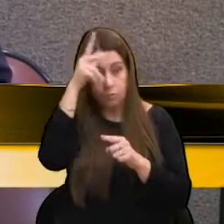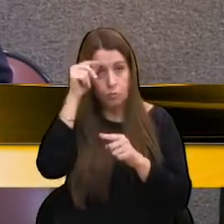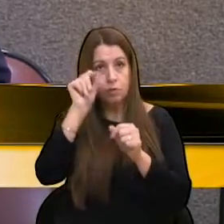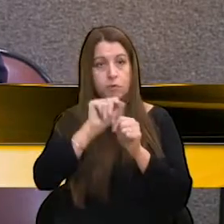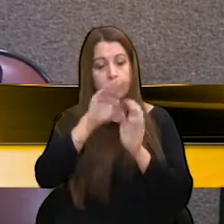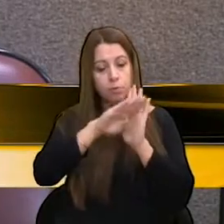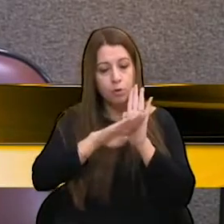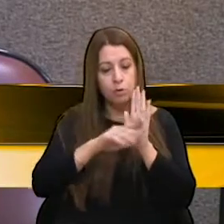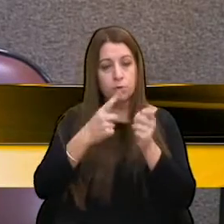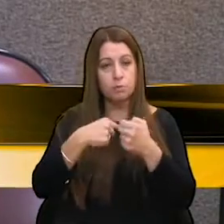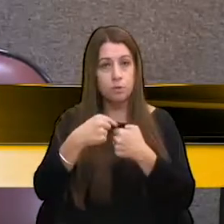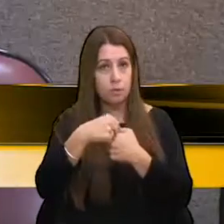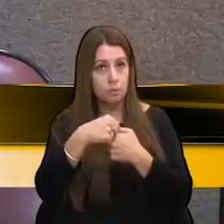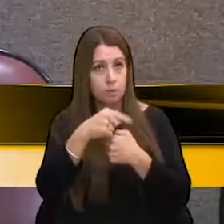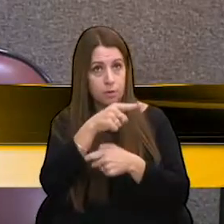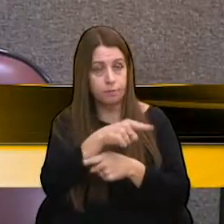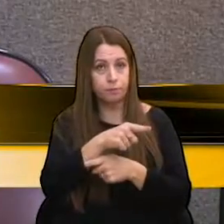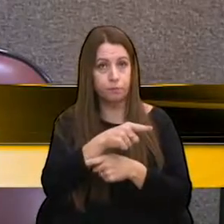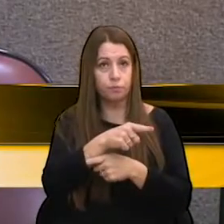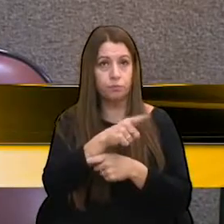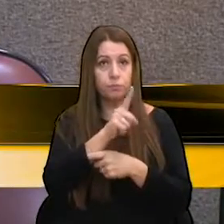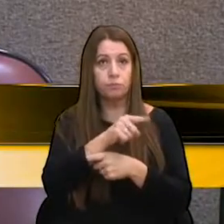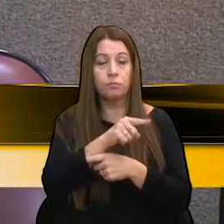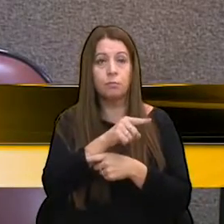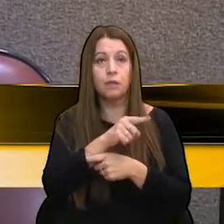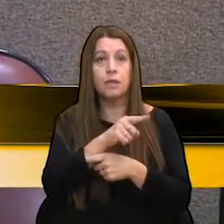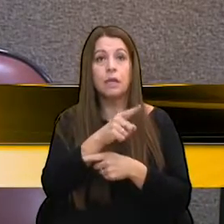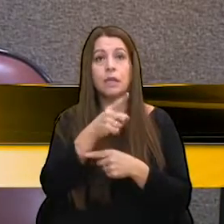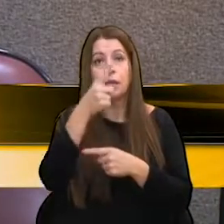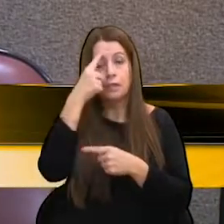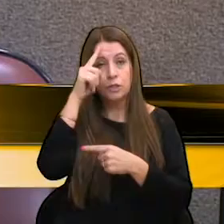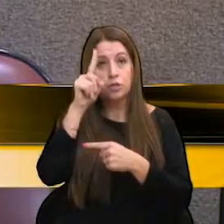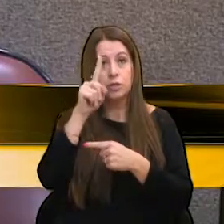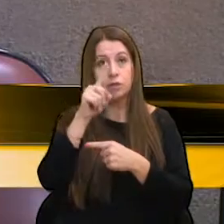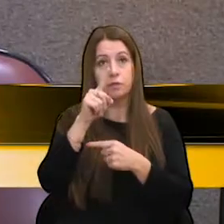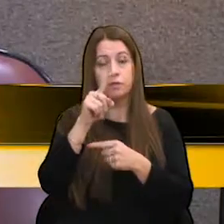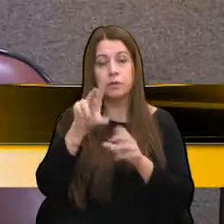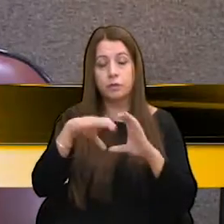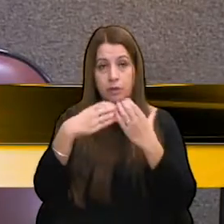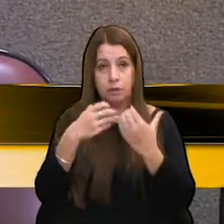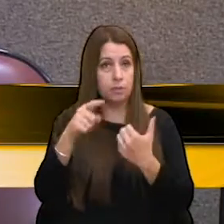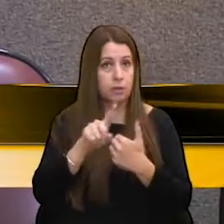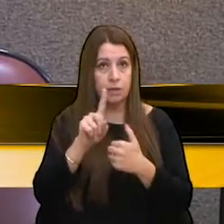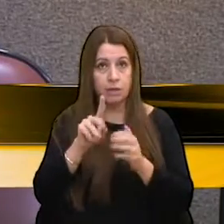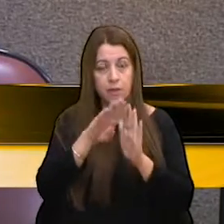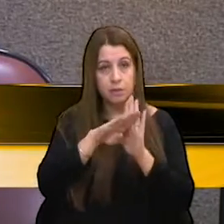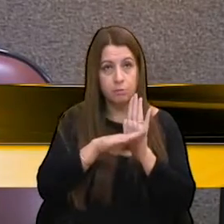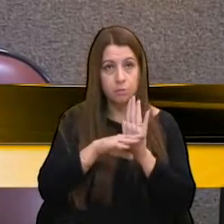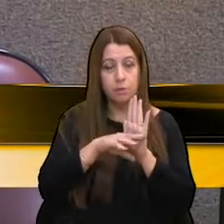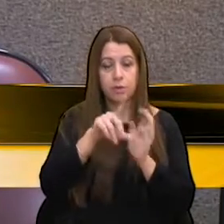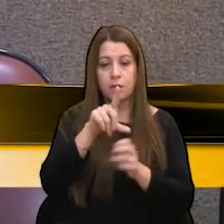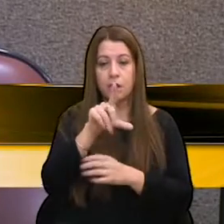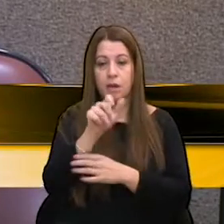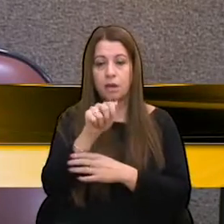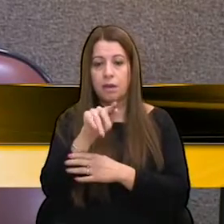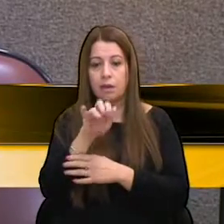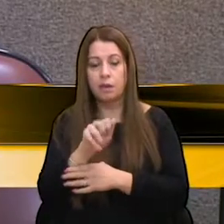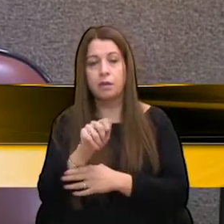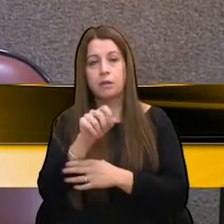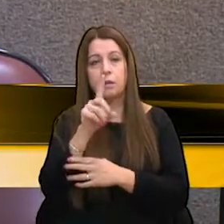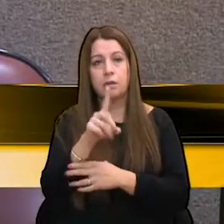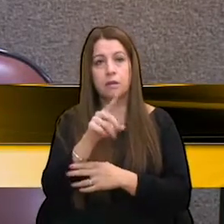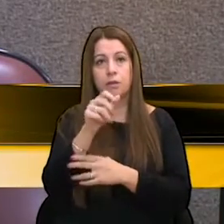programas municipais, a iniciativa parlamentar não atende ao que estabelece a linha D do inciso 2º do